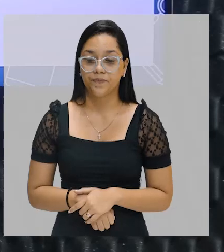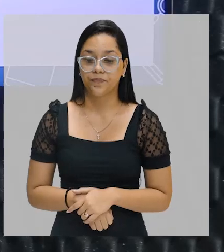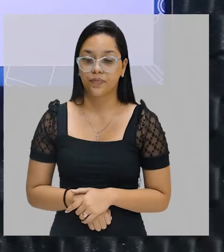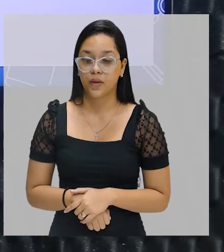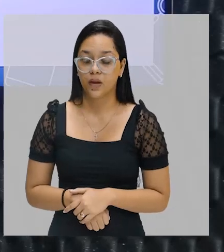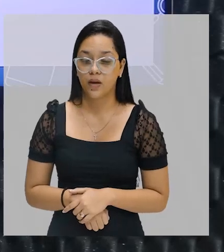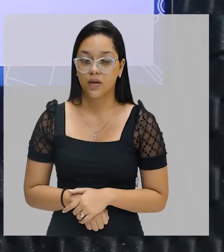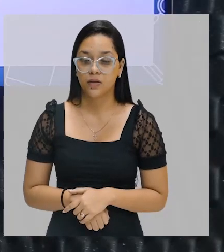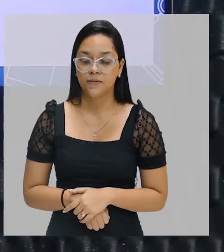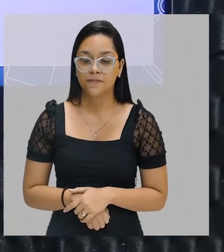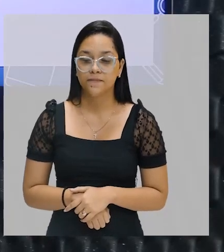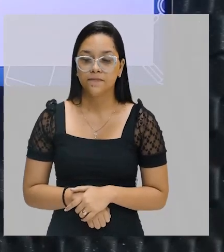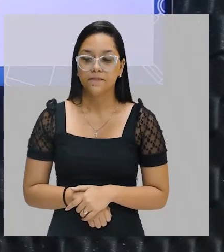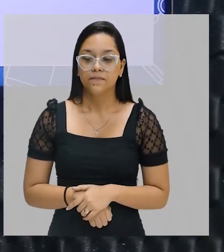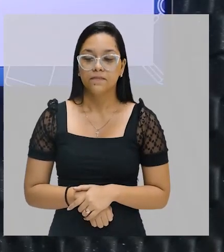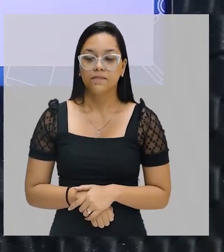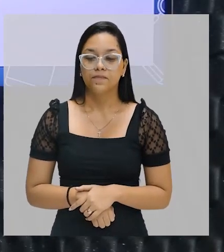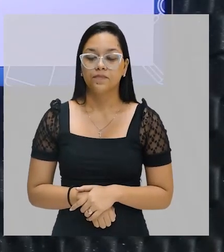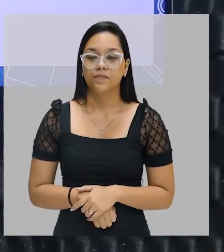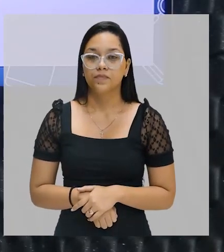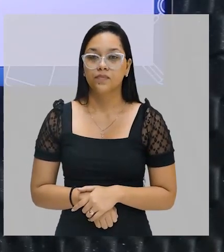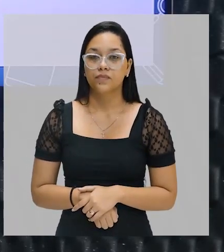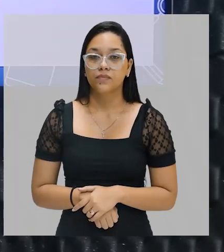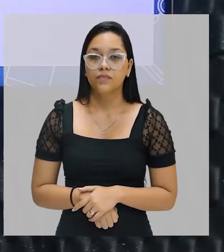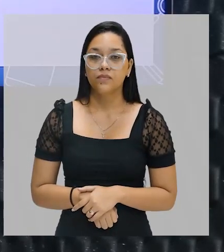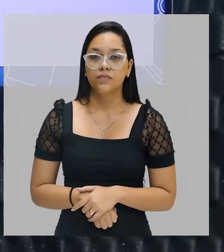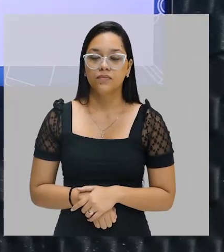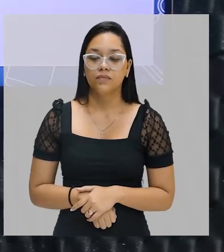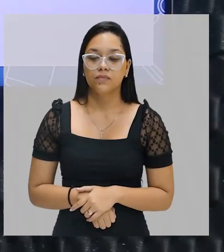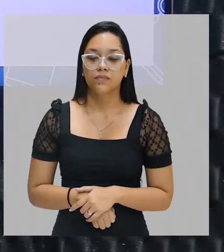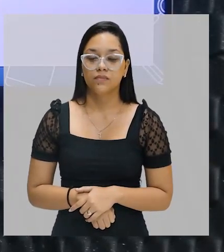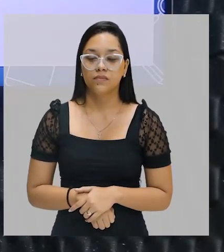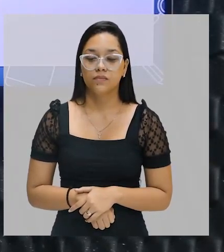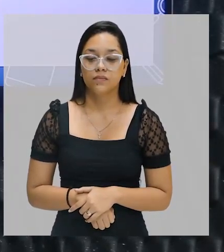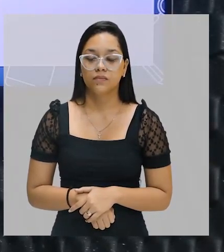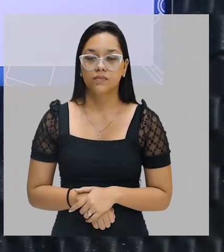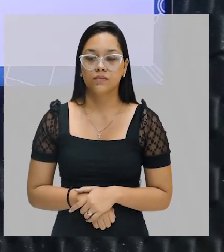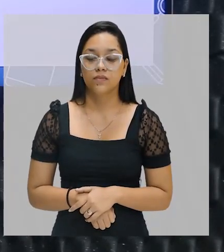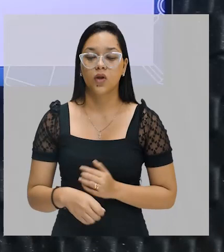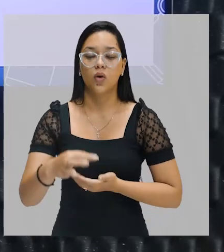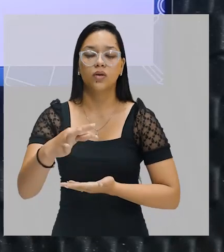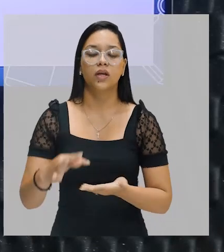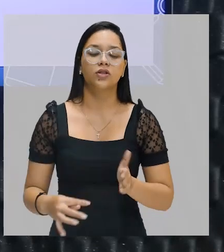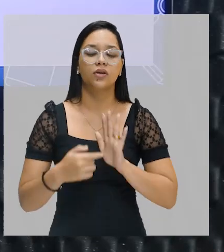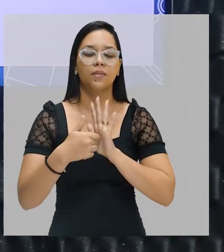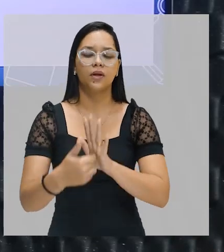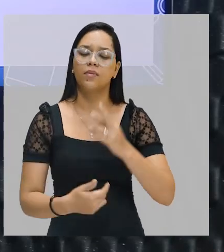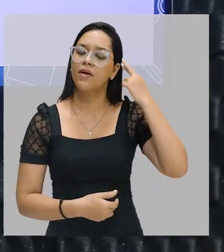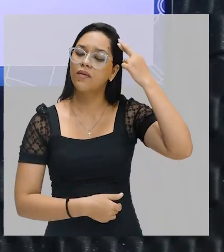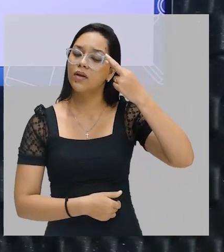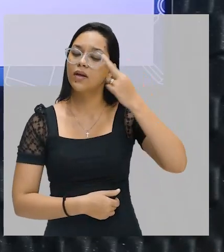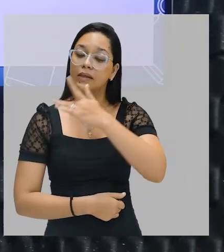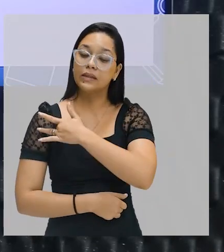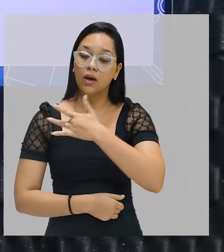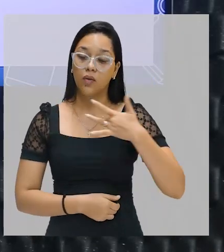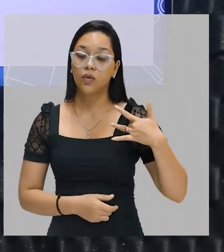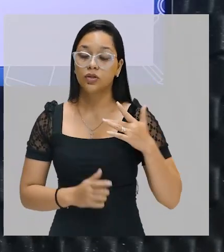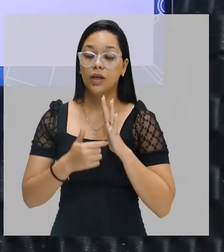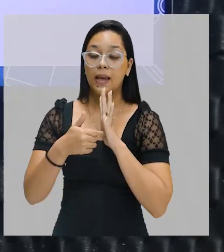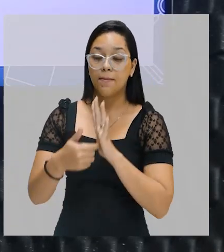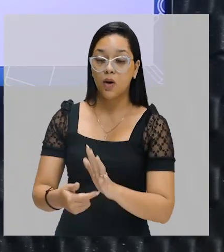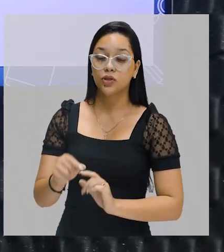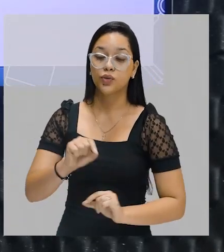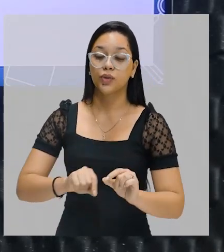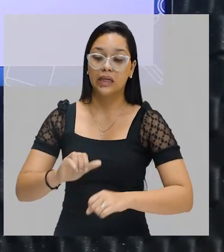como no caso da asa, mas em outros, como o infarto, não há solução. O texto apresenta uma reflexão sobre saúde